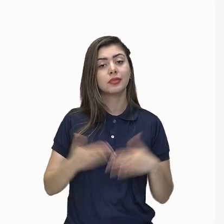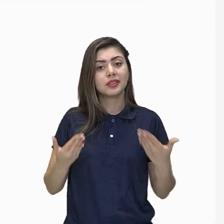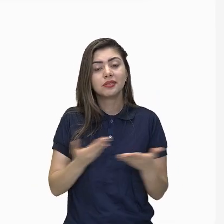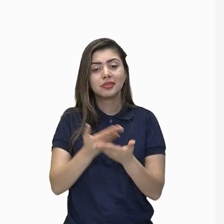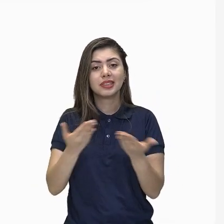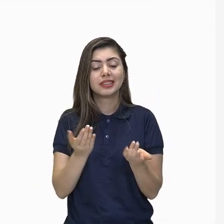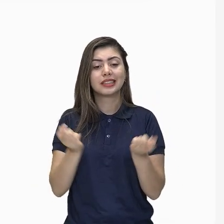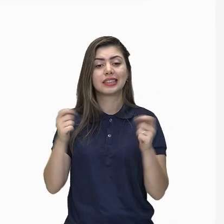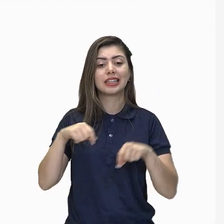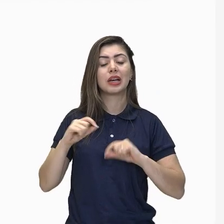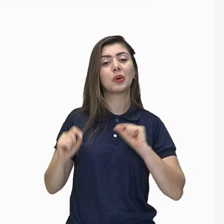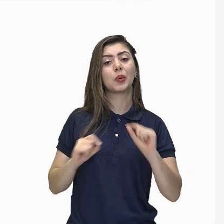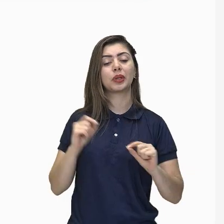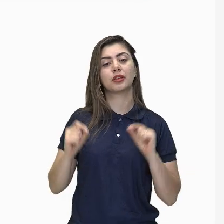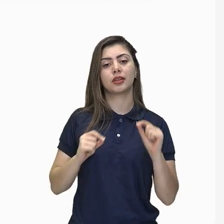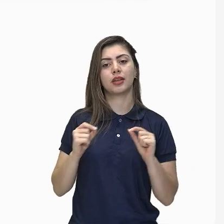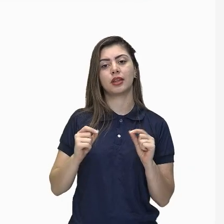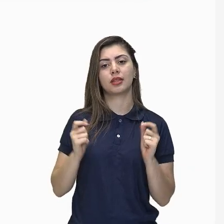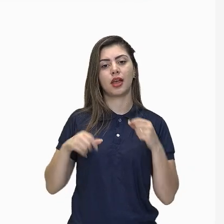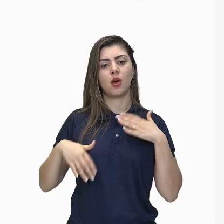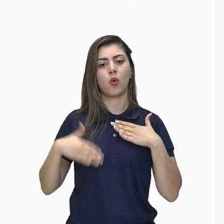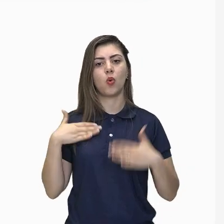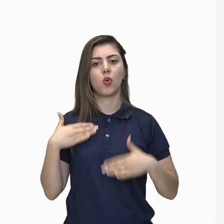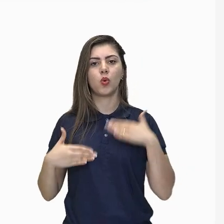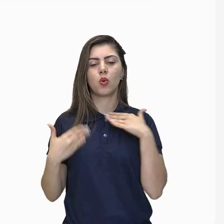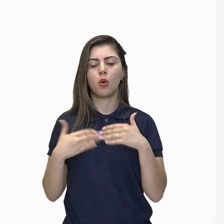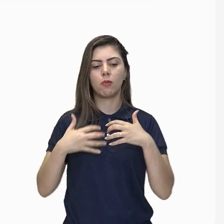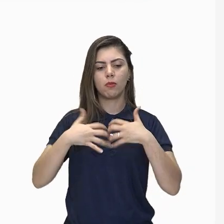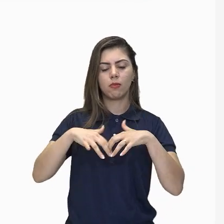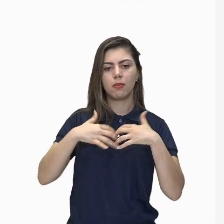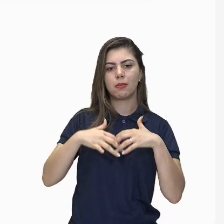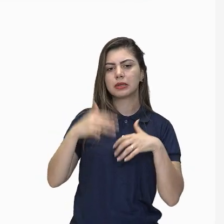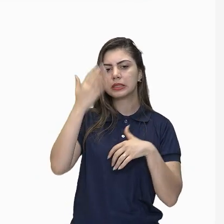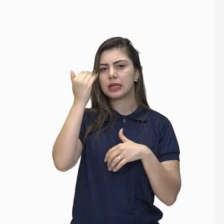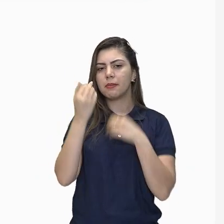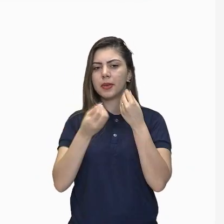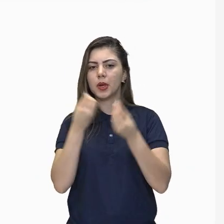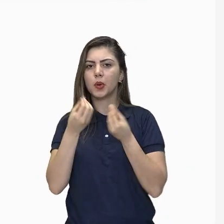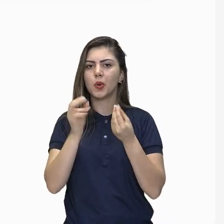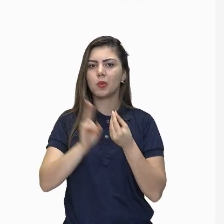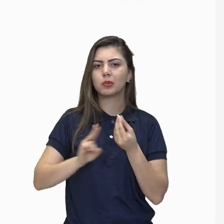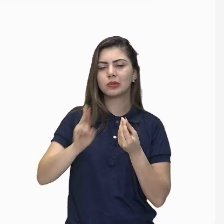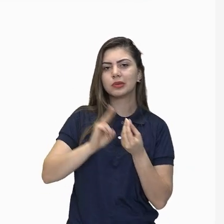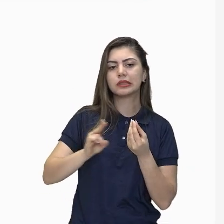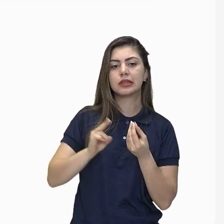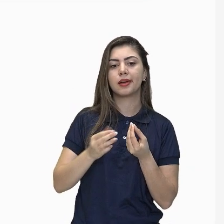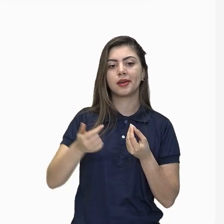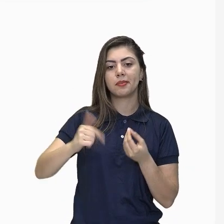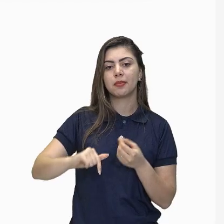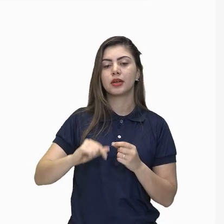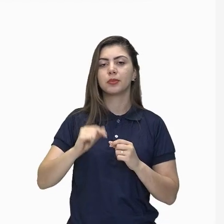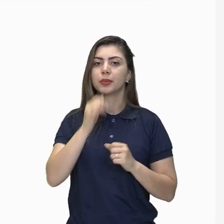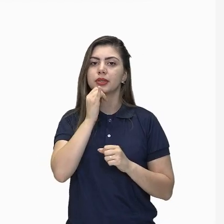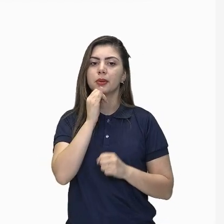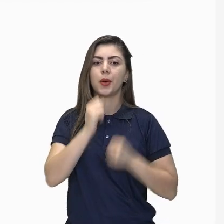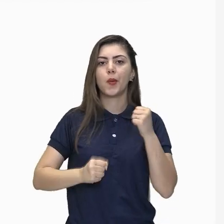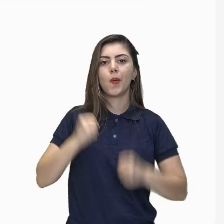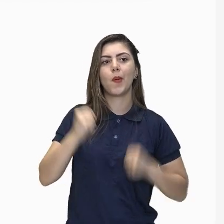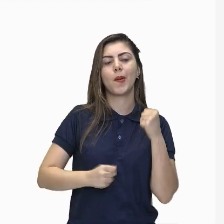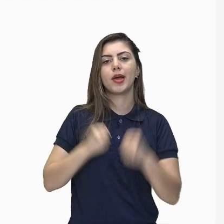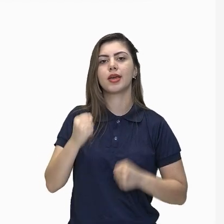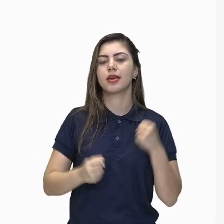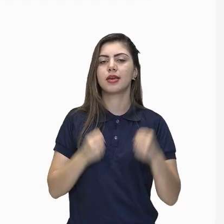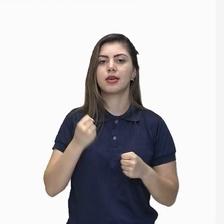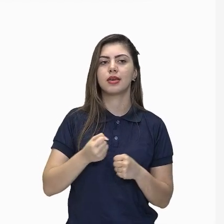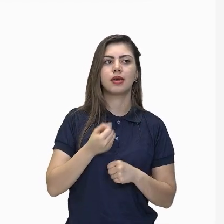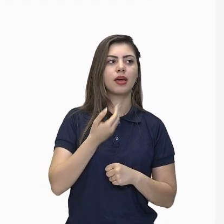utilizar diferentes partes do corpo ao mesmo tempo, né? Correr, mover a cabeça, mover os